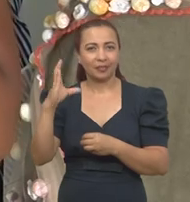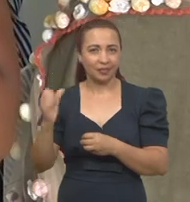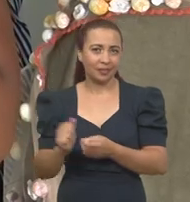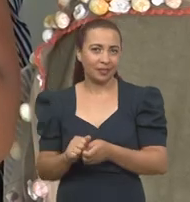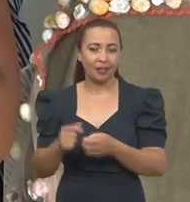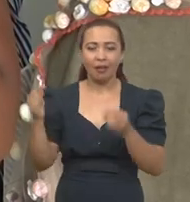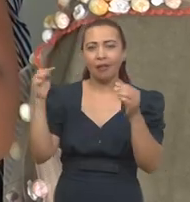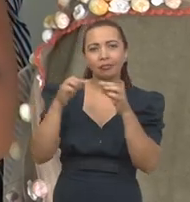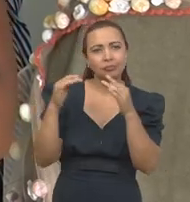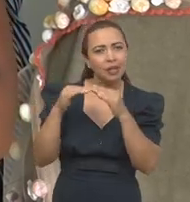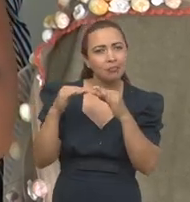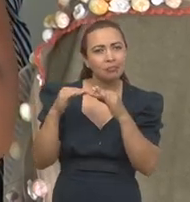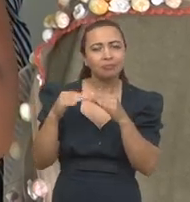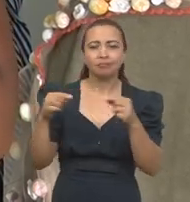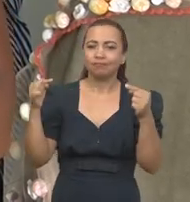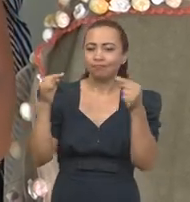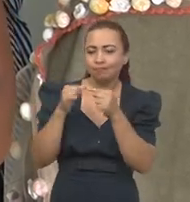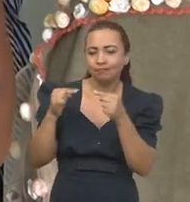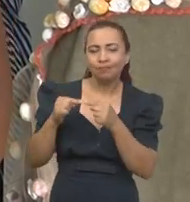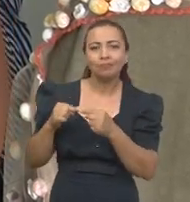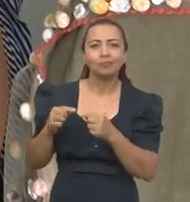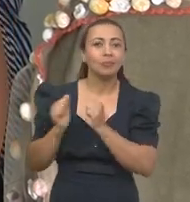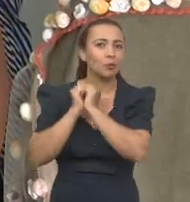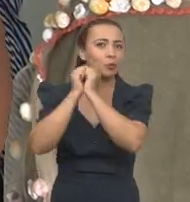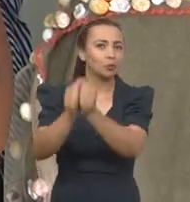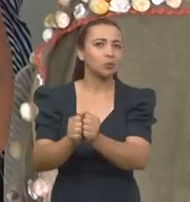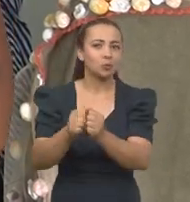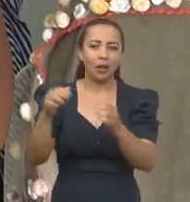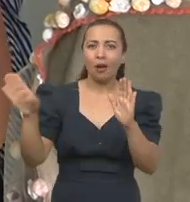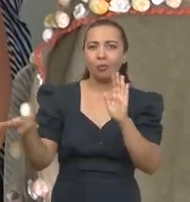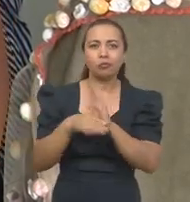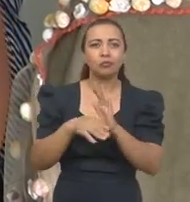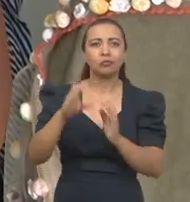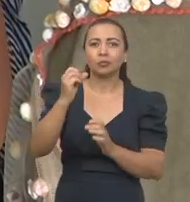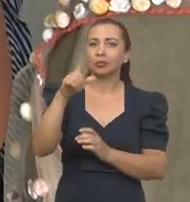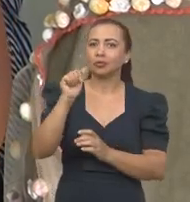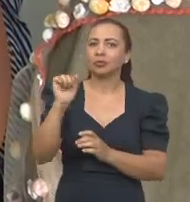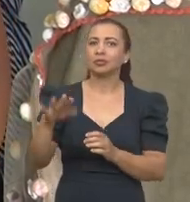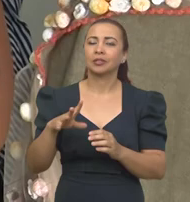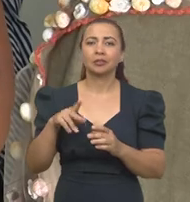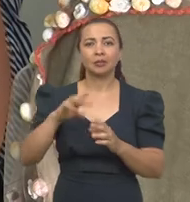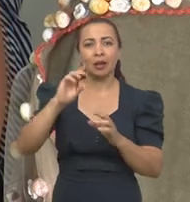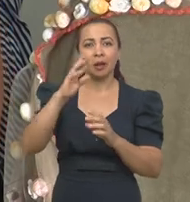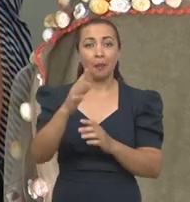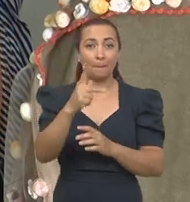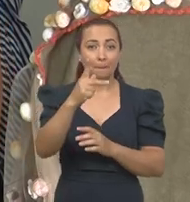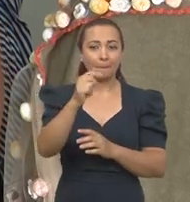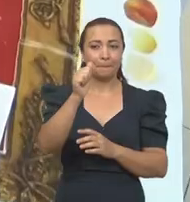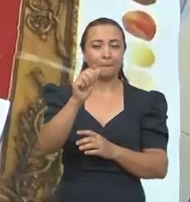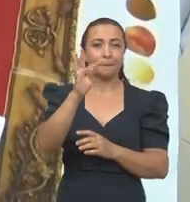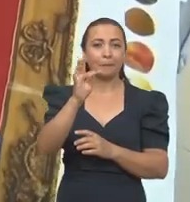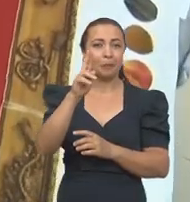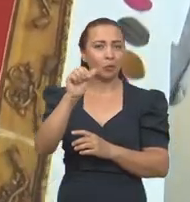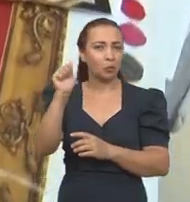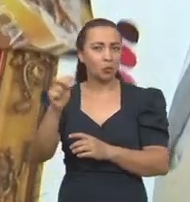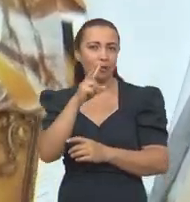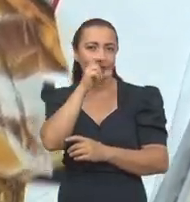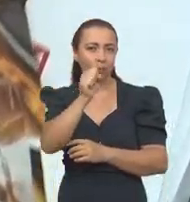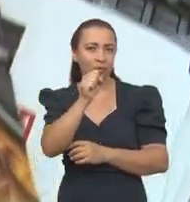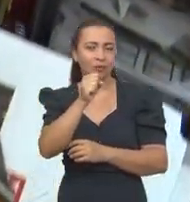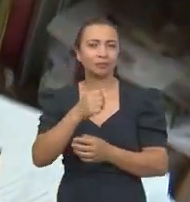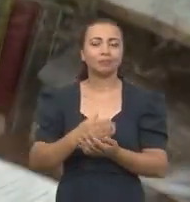né e aplico com mais a última coleção que a gente tá lançando que é o patroa a força ancestral